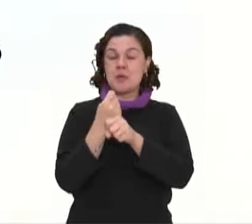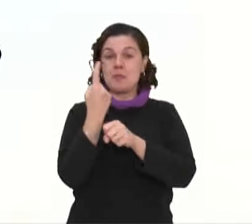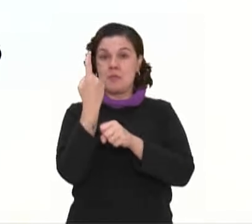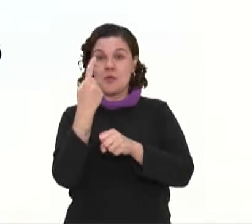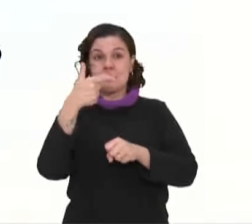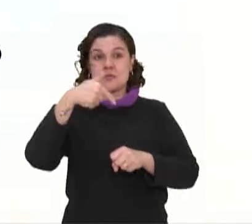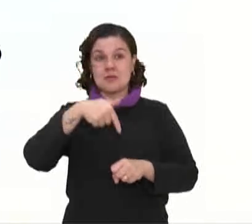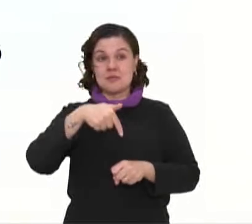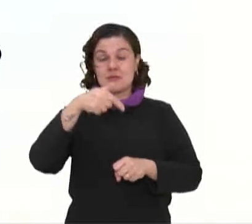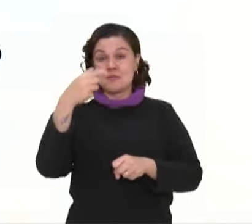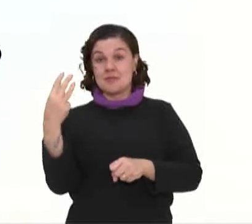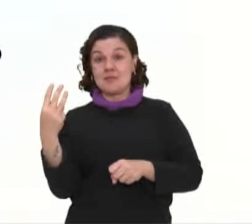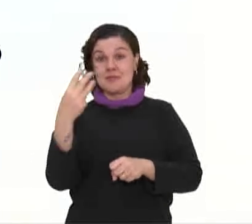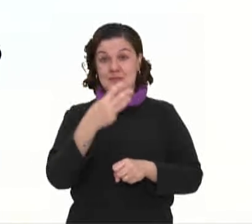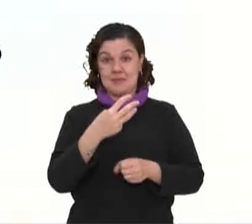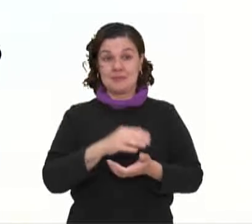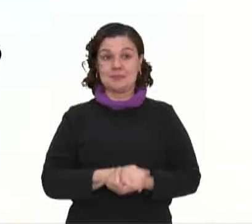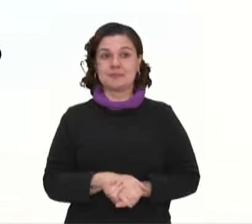1733.